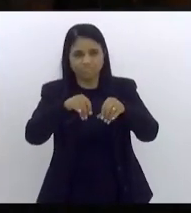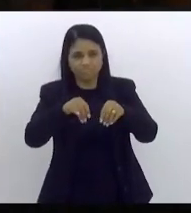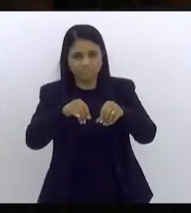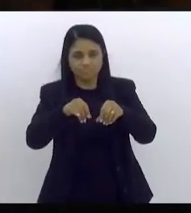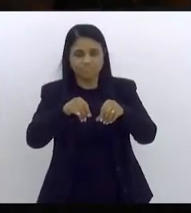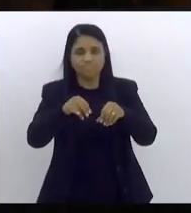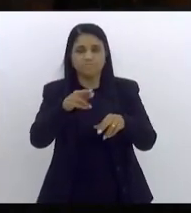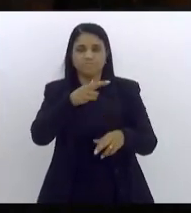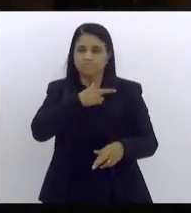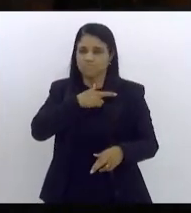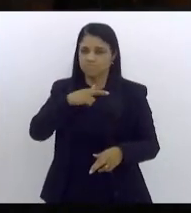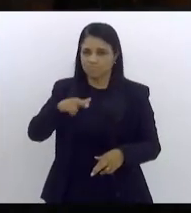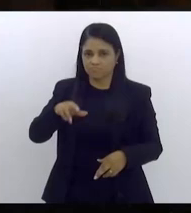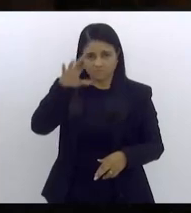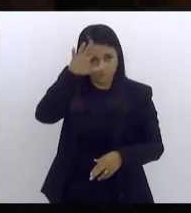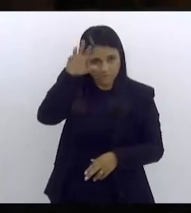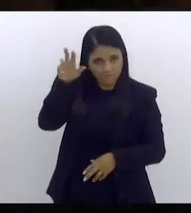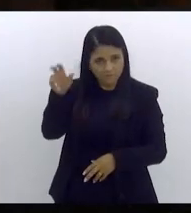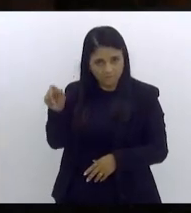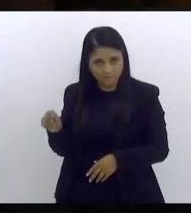matriz africana.